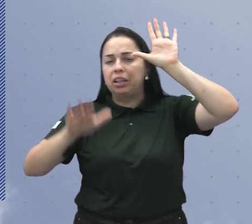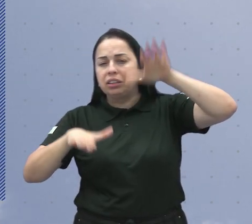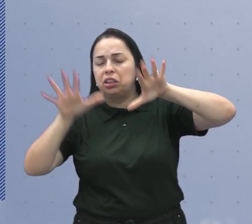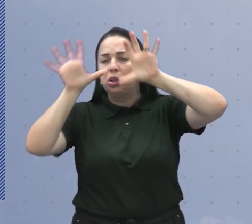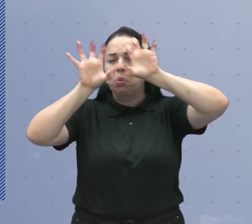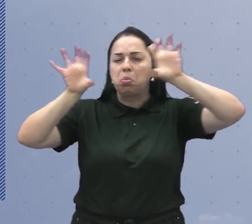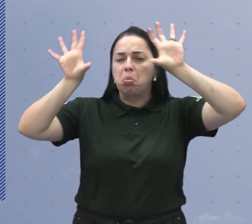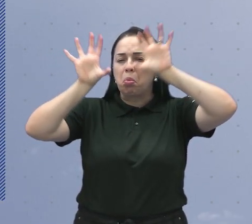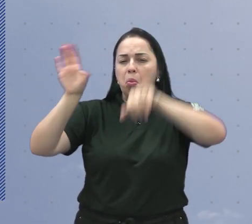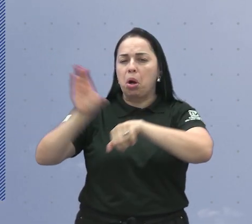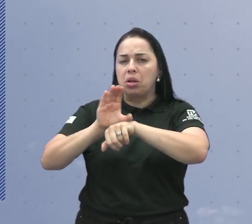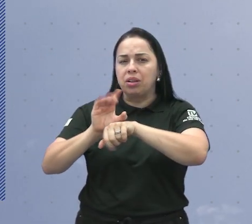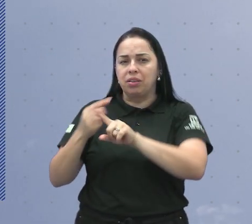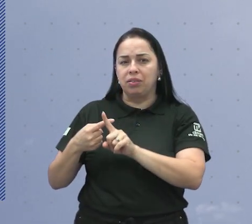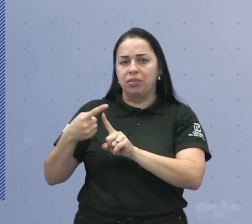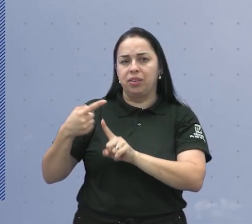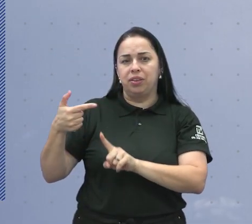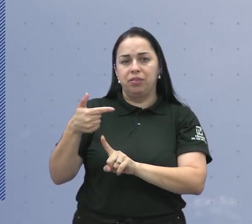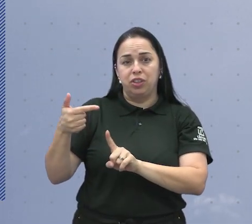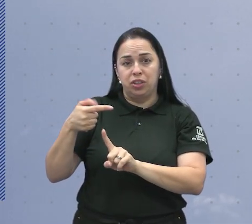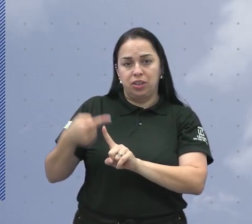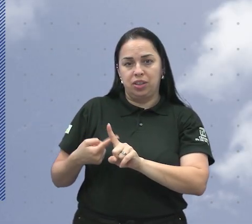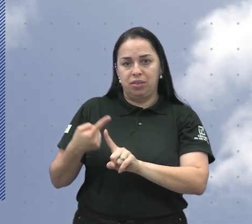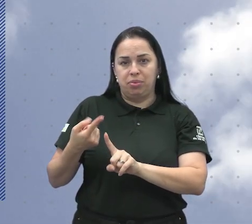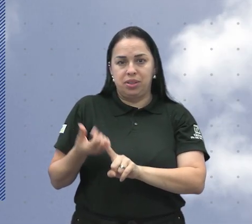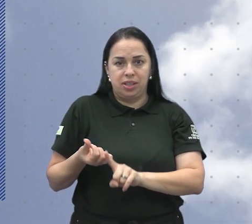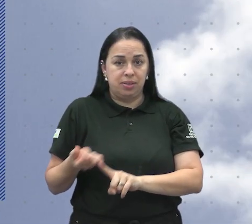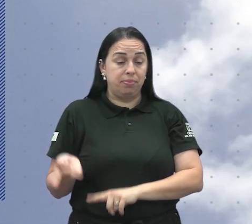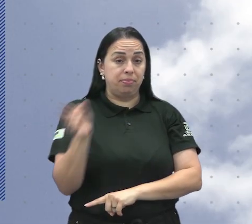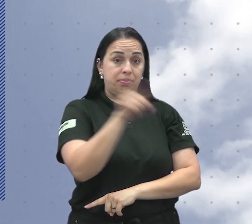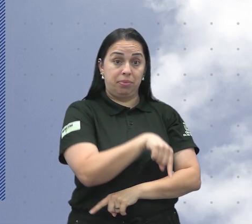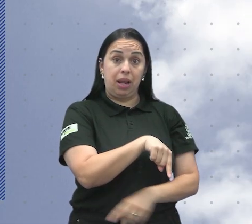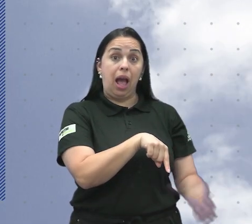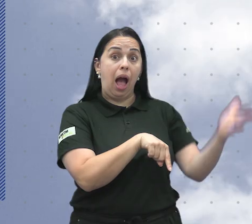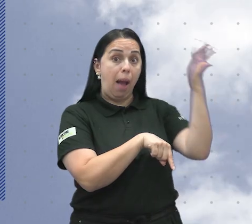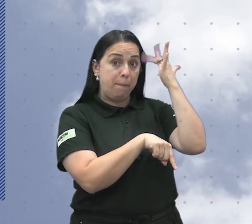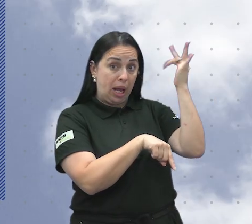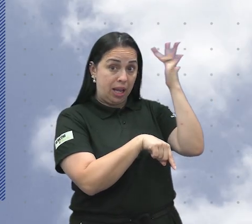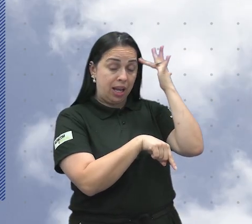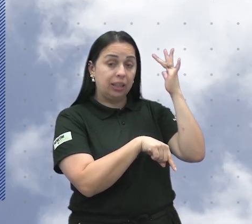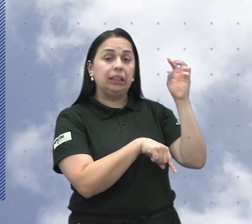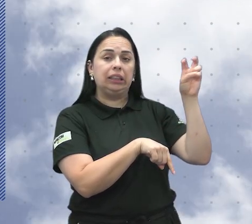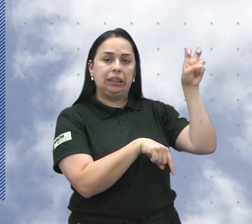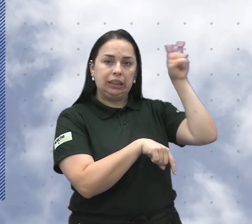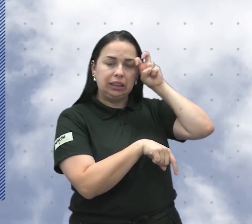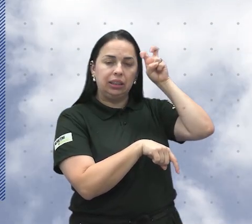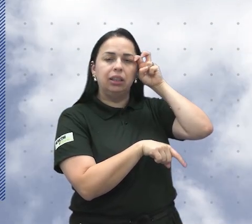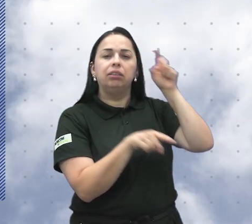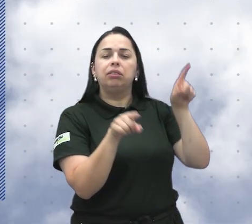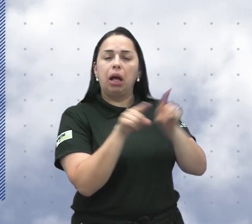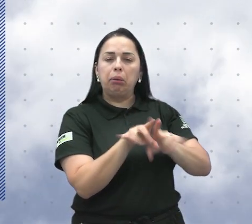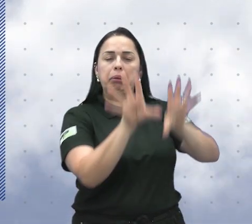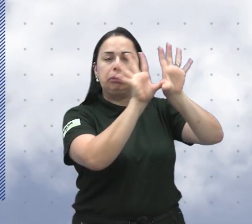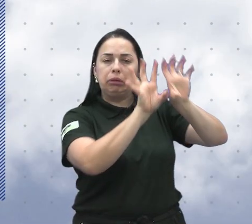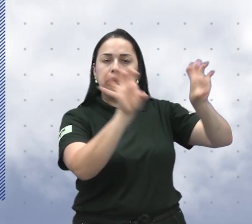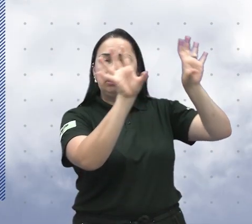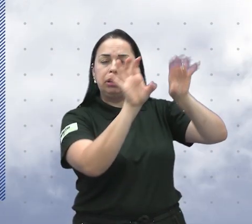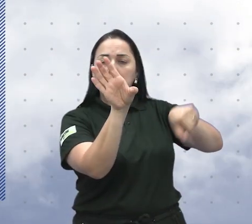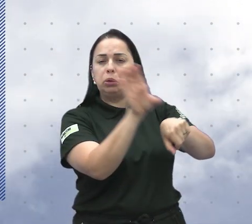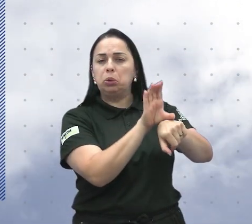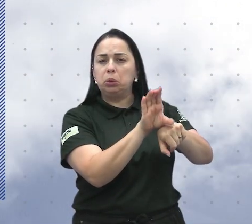nublado. Temperatura máxima de 22 graus e mínima de 16. Amanhã, quinta-feira, o dia também será nublado e